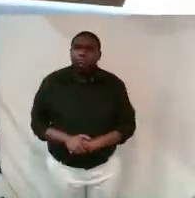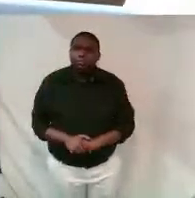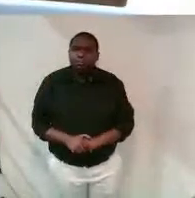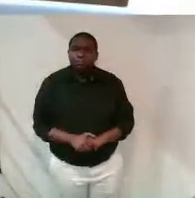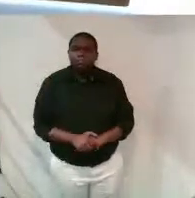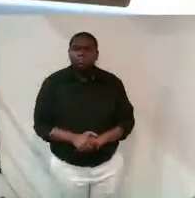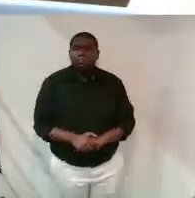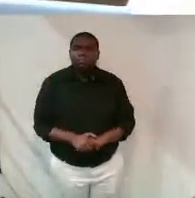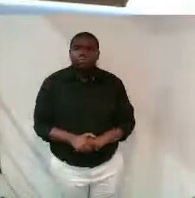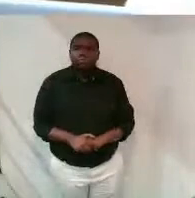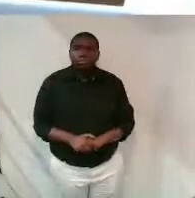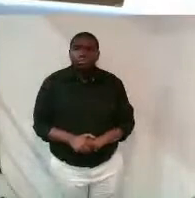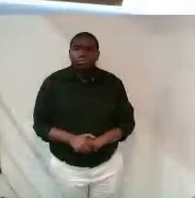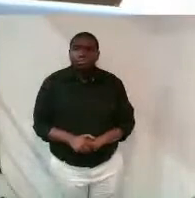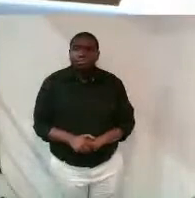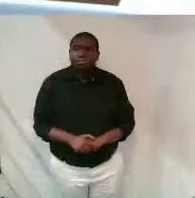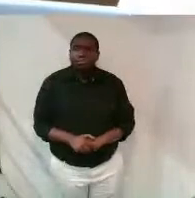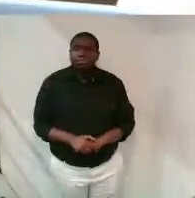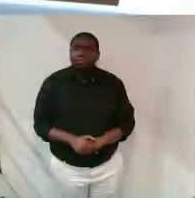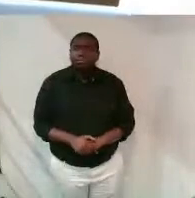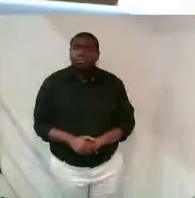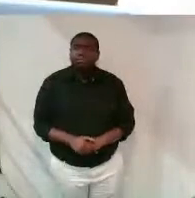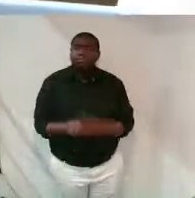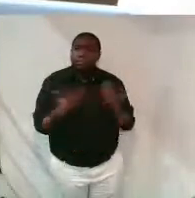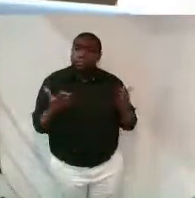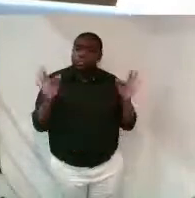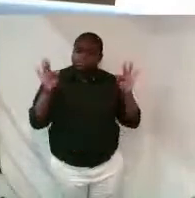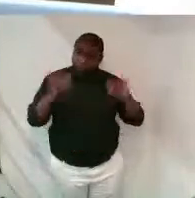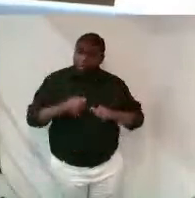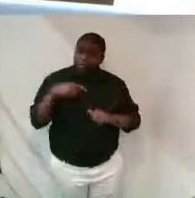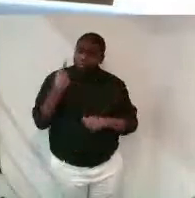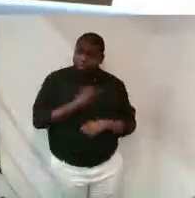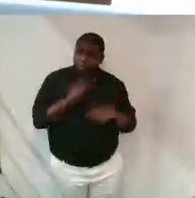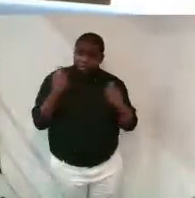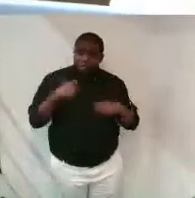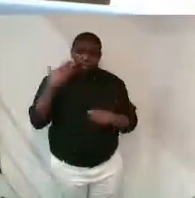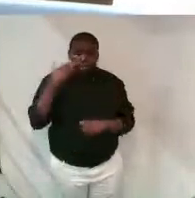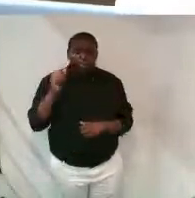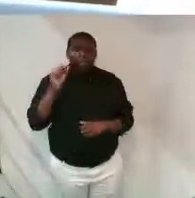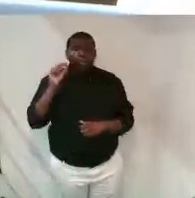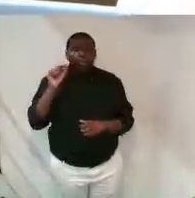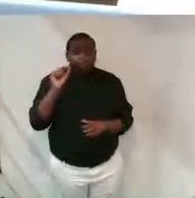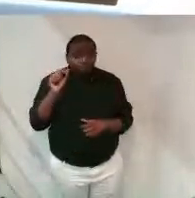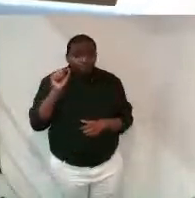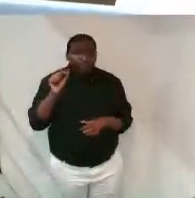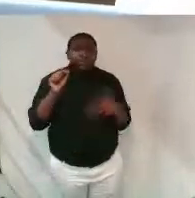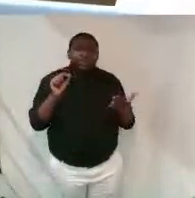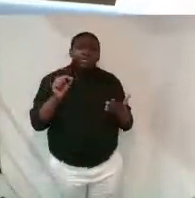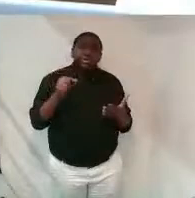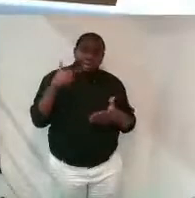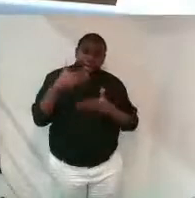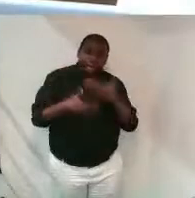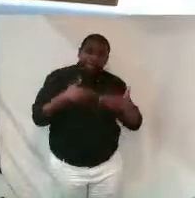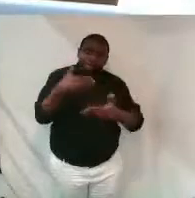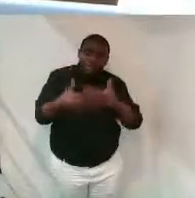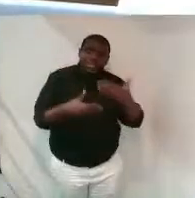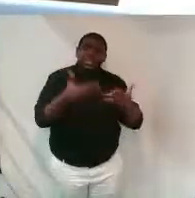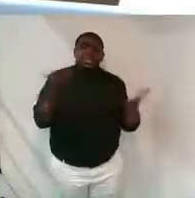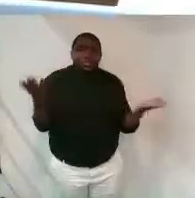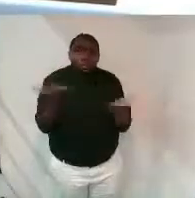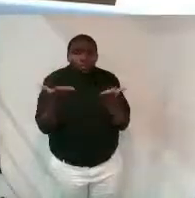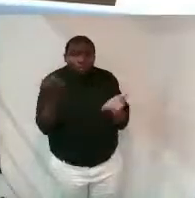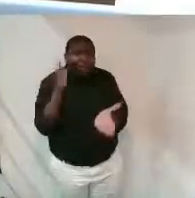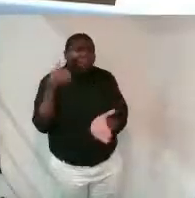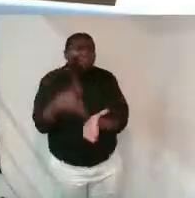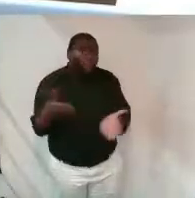nessa atuada. E, por fim, né, a gente tem que reconhecer, né, que dos poucos avanços que nós tivemos até hoje